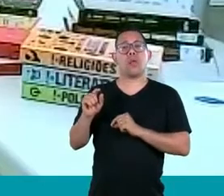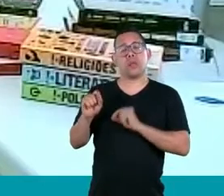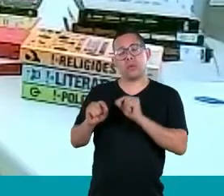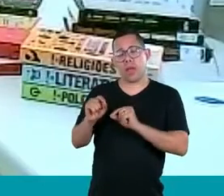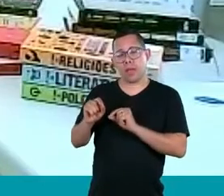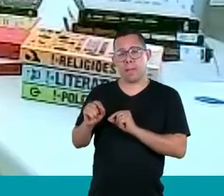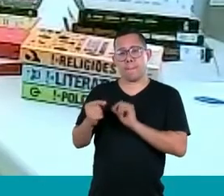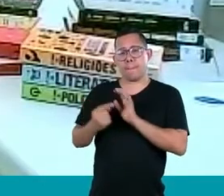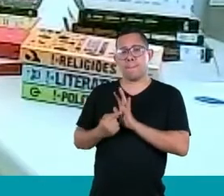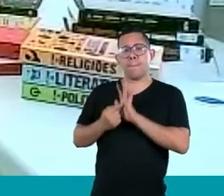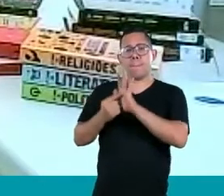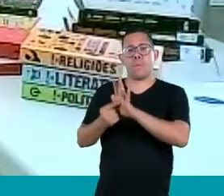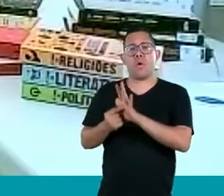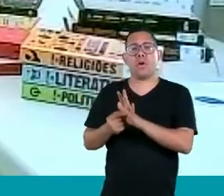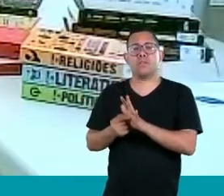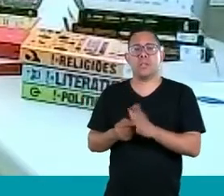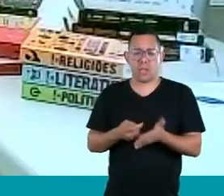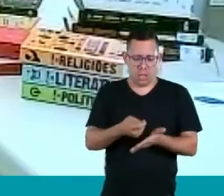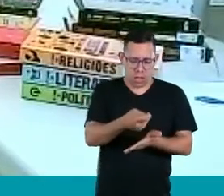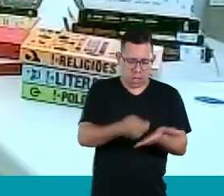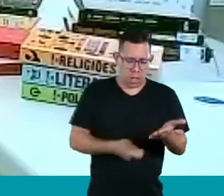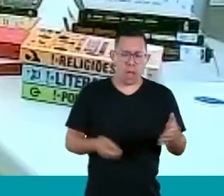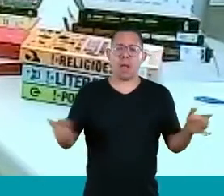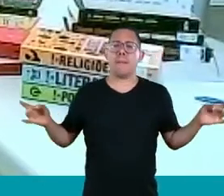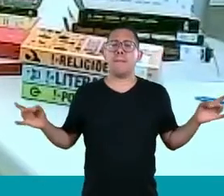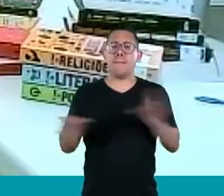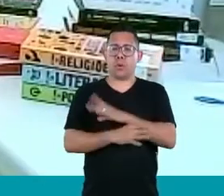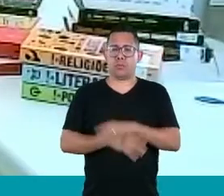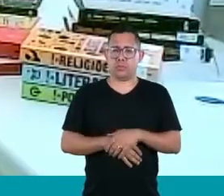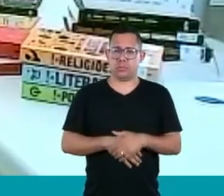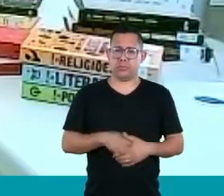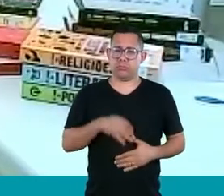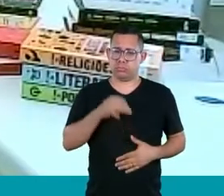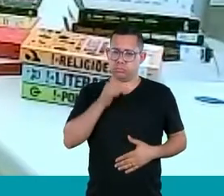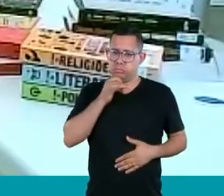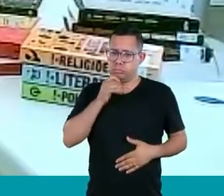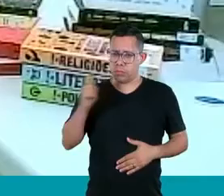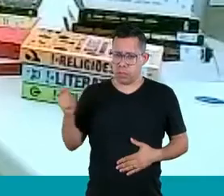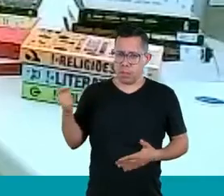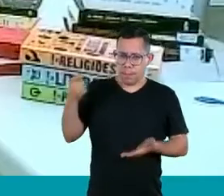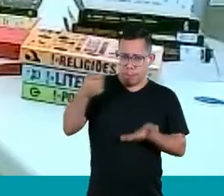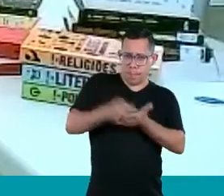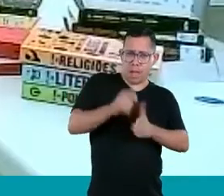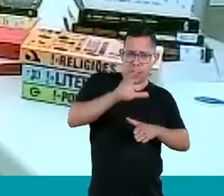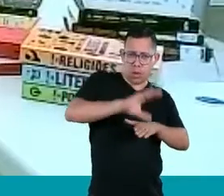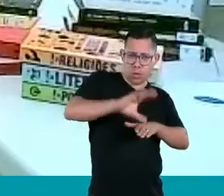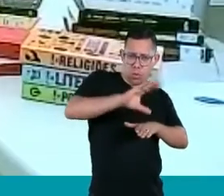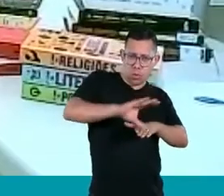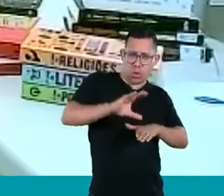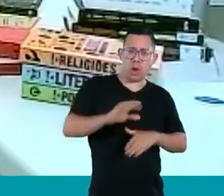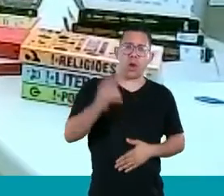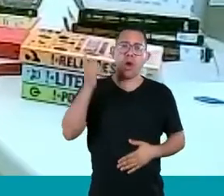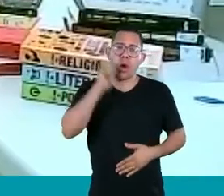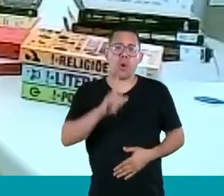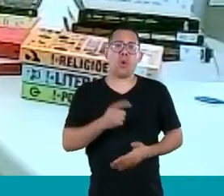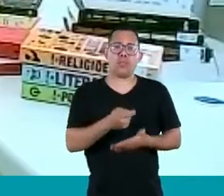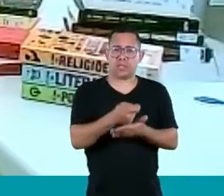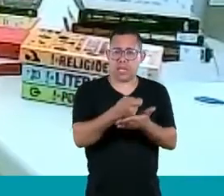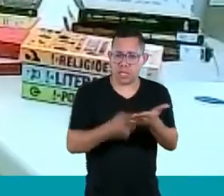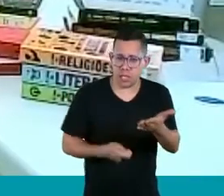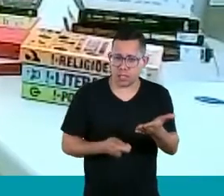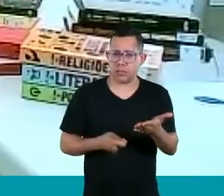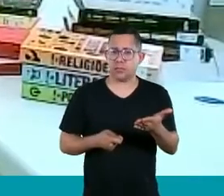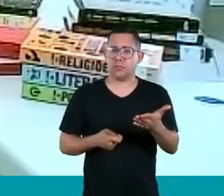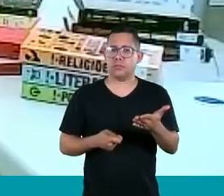a escrita enquanto mercadoria, dizendo que se pagarem por aquele curso, conseguirão desvendar o segredo da redação,